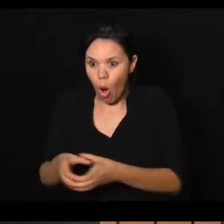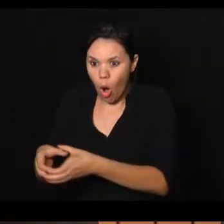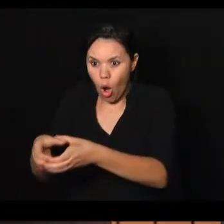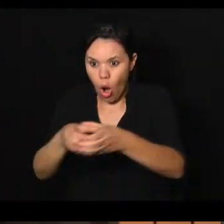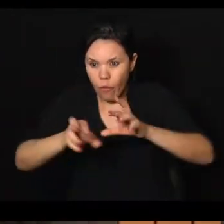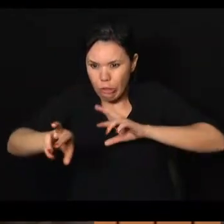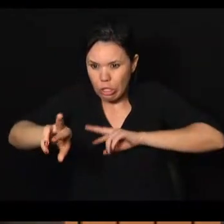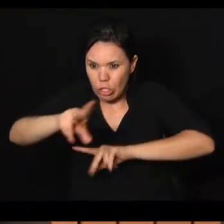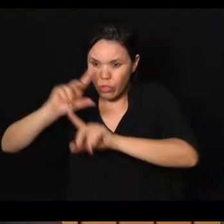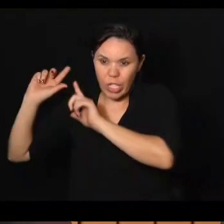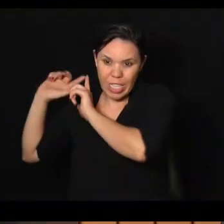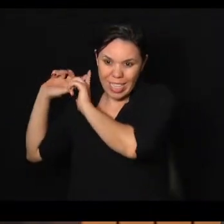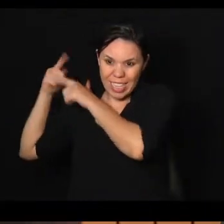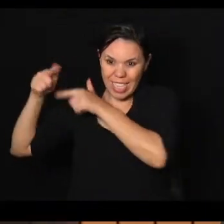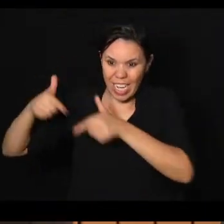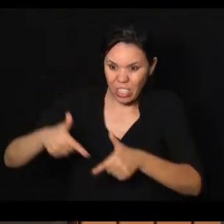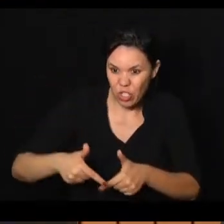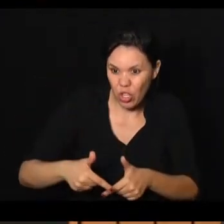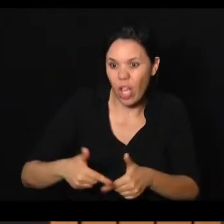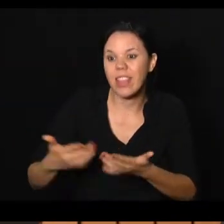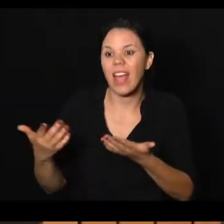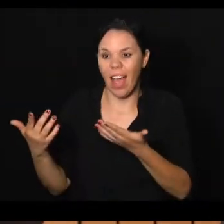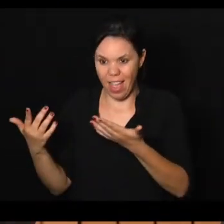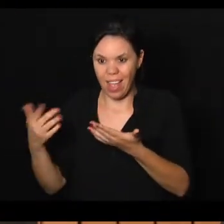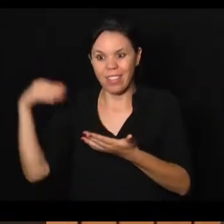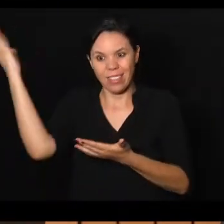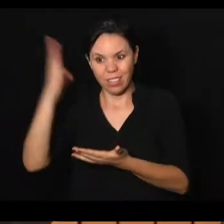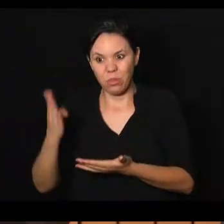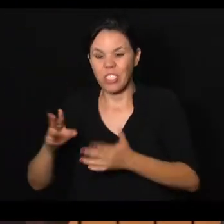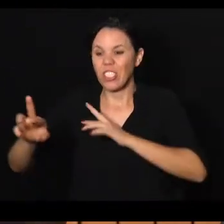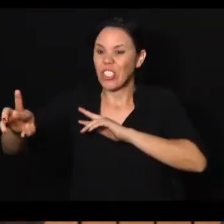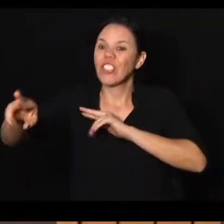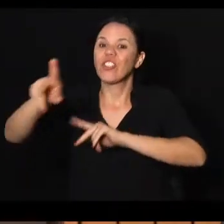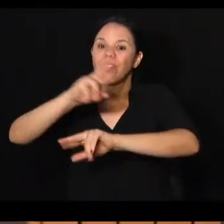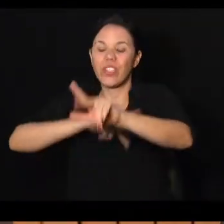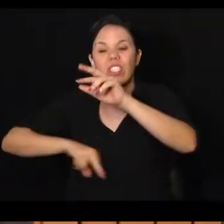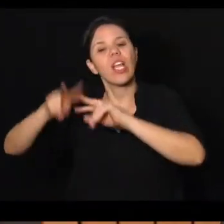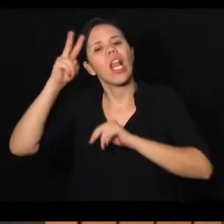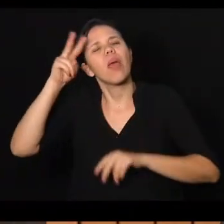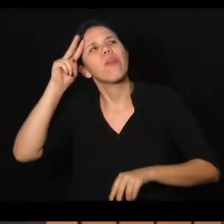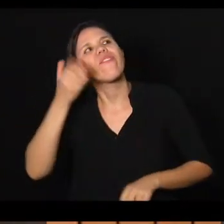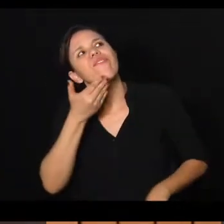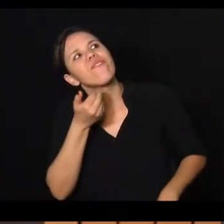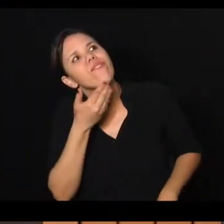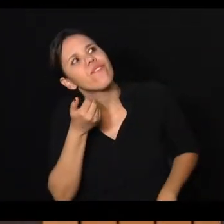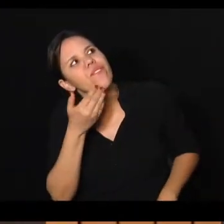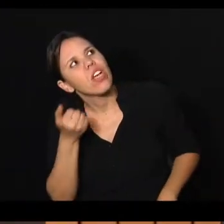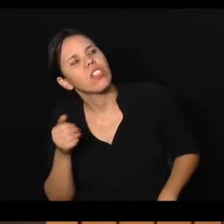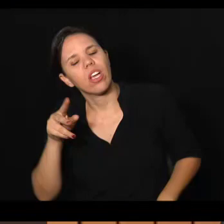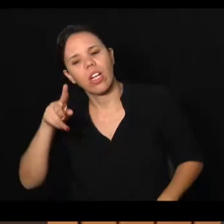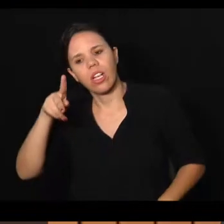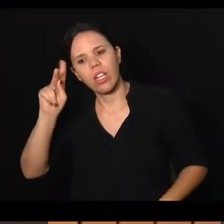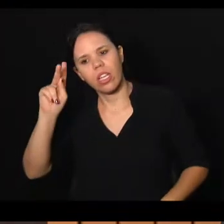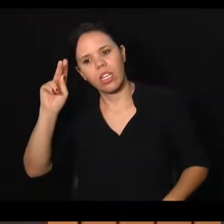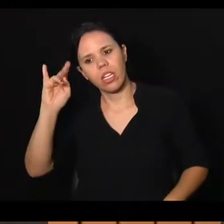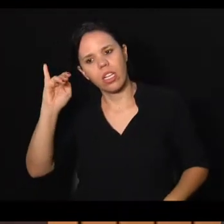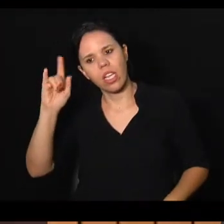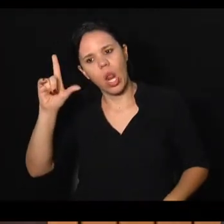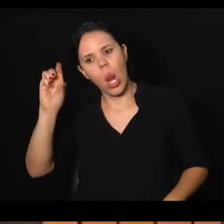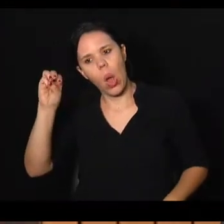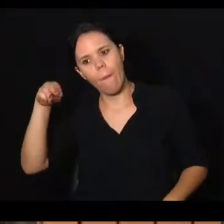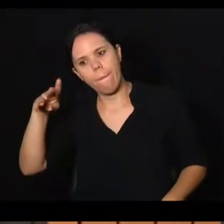de povos tradicionais, a gente lembra facilmente dos nossos quilombos, dos nossos